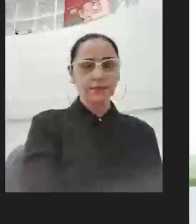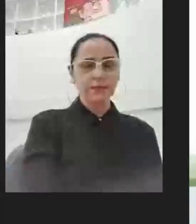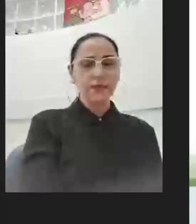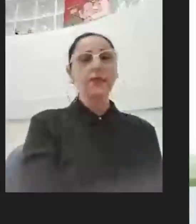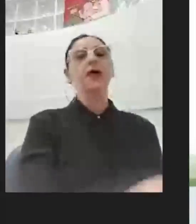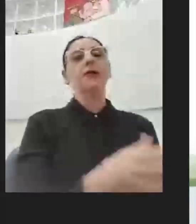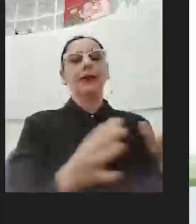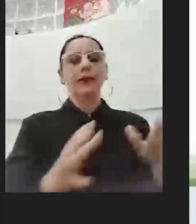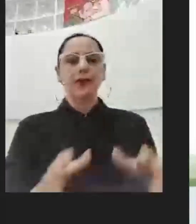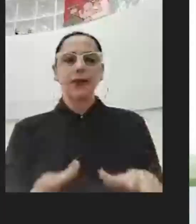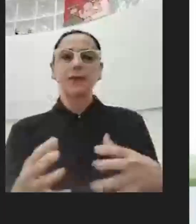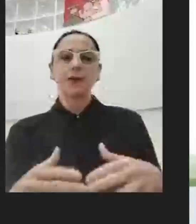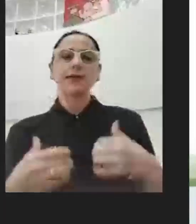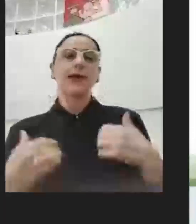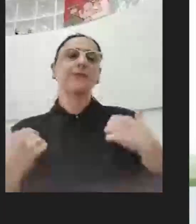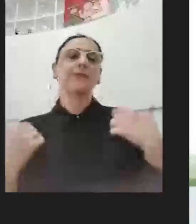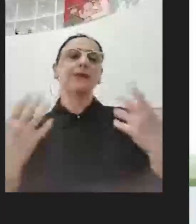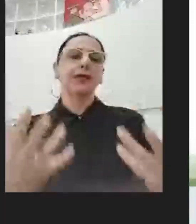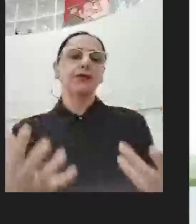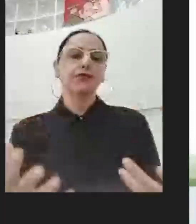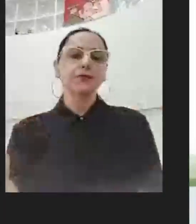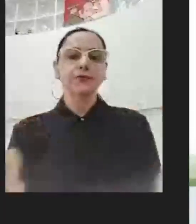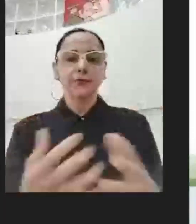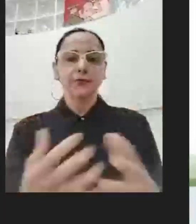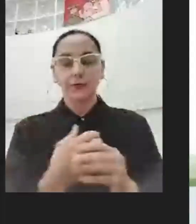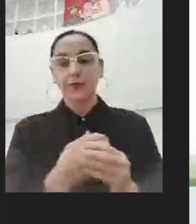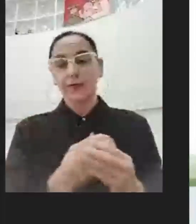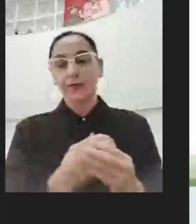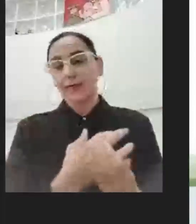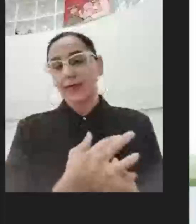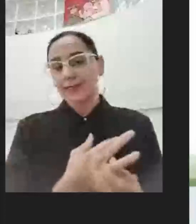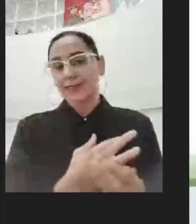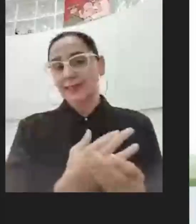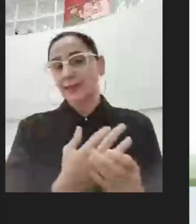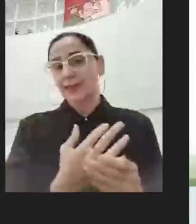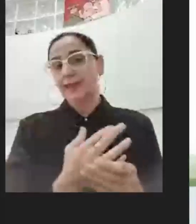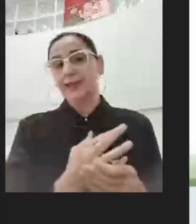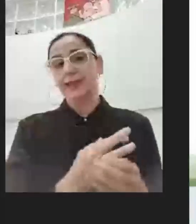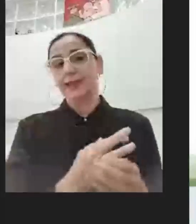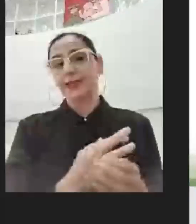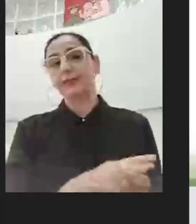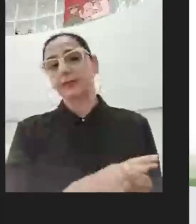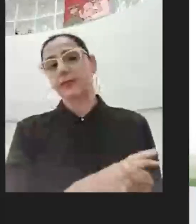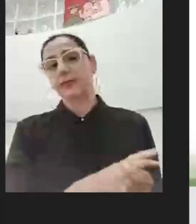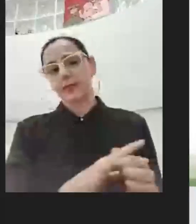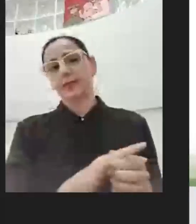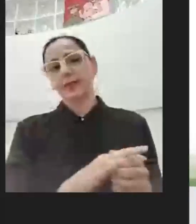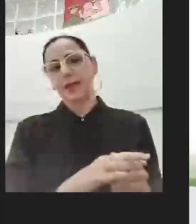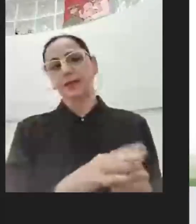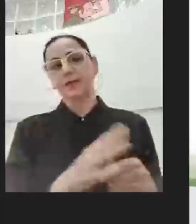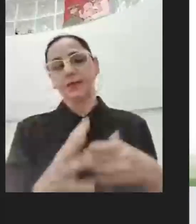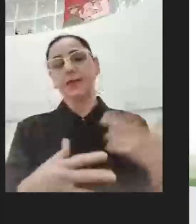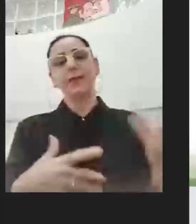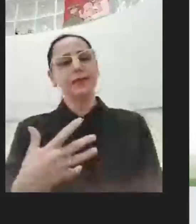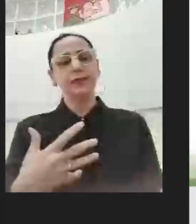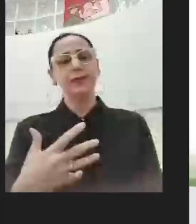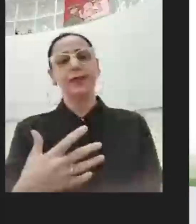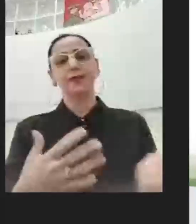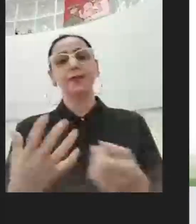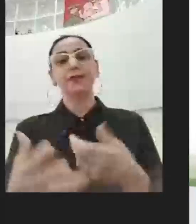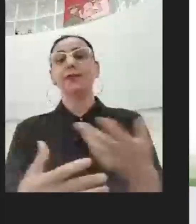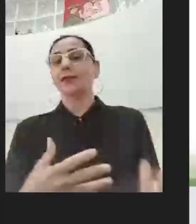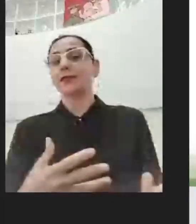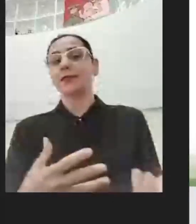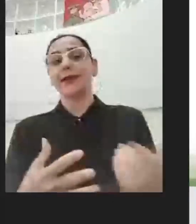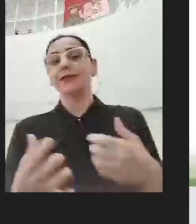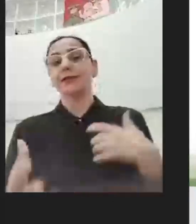casa com essa criança para que ela possa amamentar exclusiva. Então, a licença maternidade partiu daí, né? Não